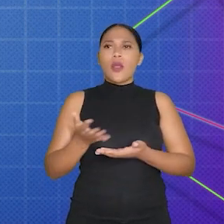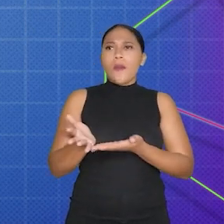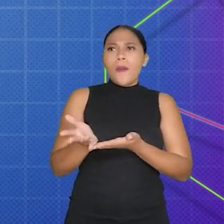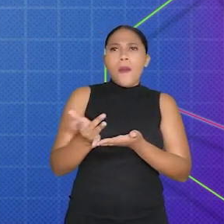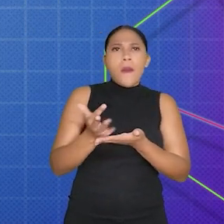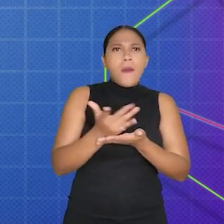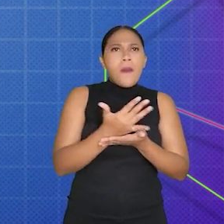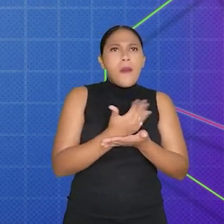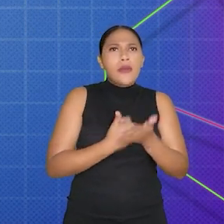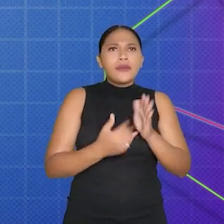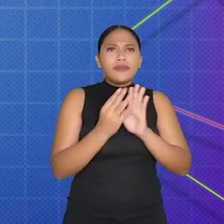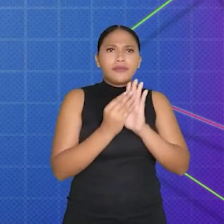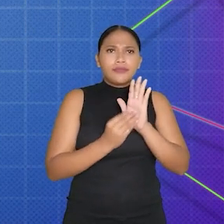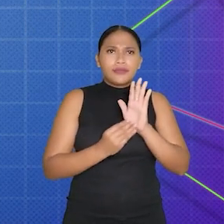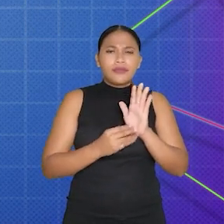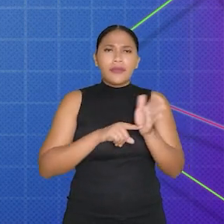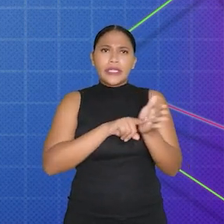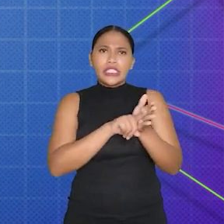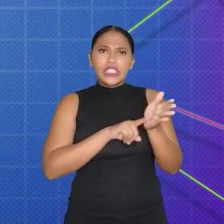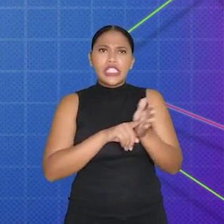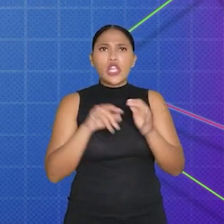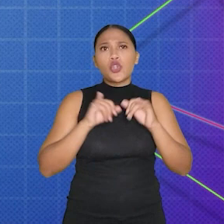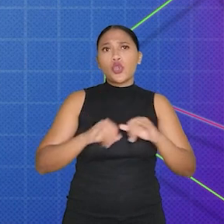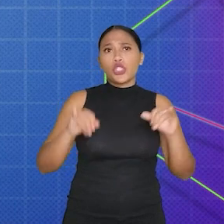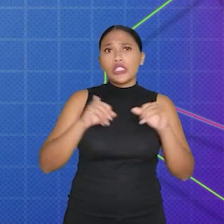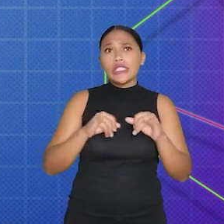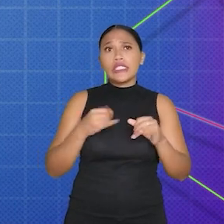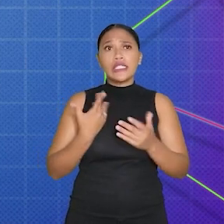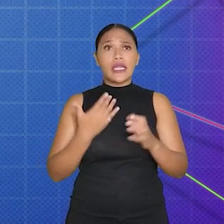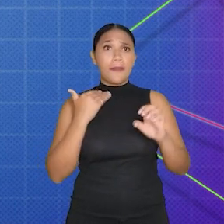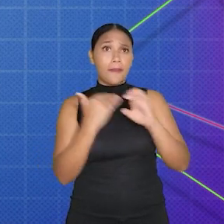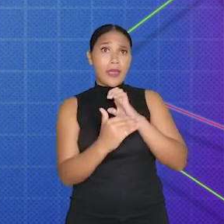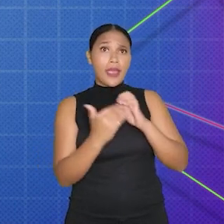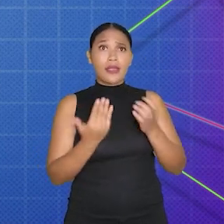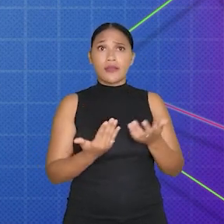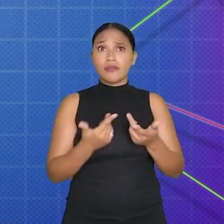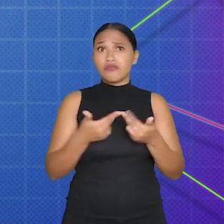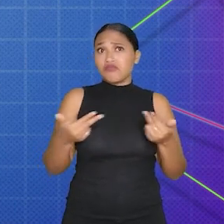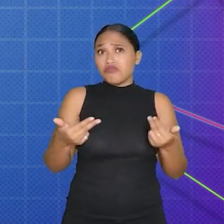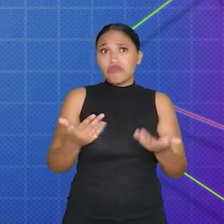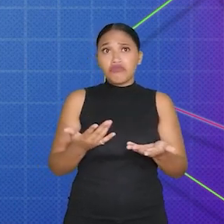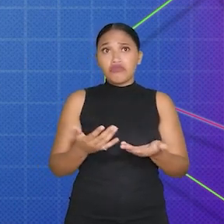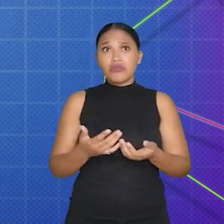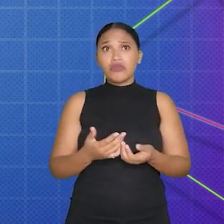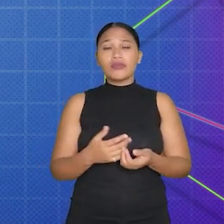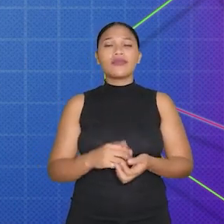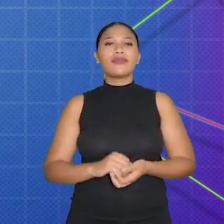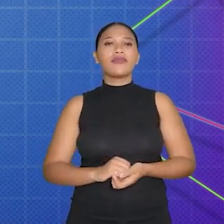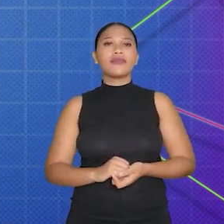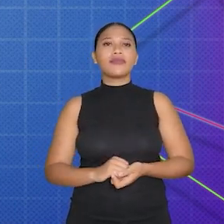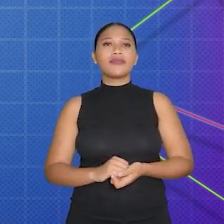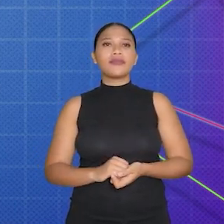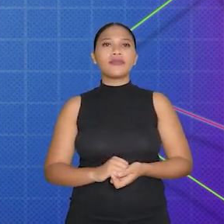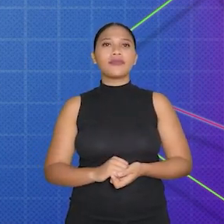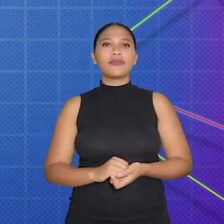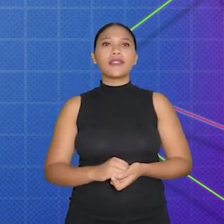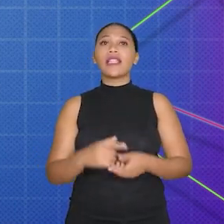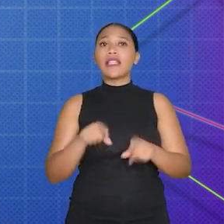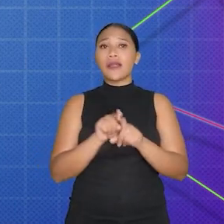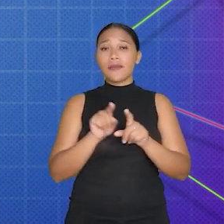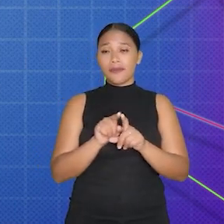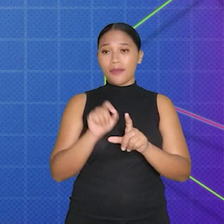portais são um tipo de agregador de conteúdo, com recursos como pesquisa, notícias, e-mails, fóruns, jogos,